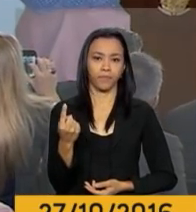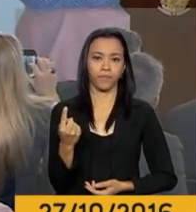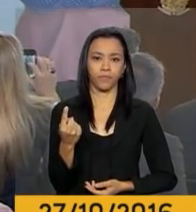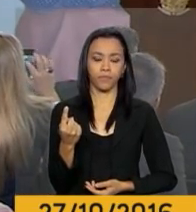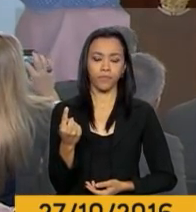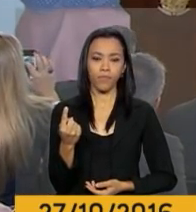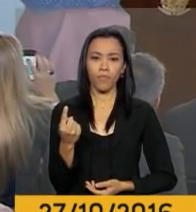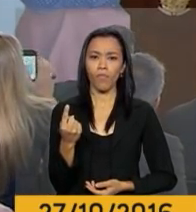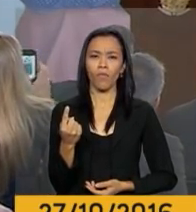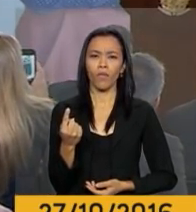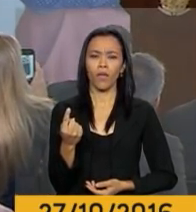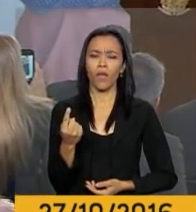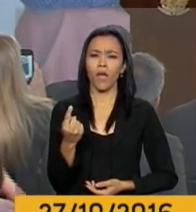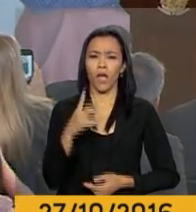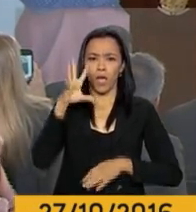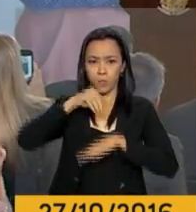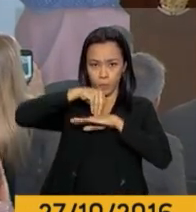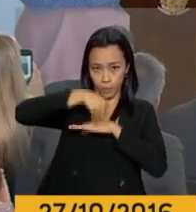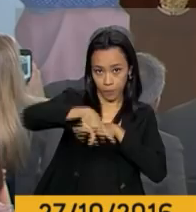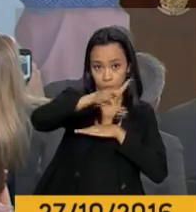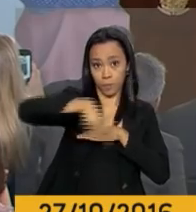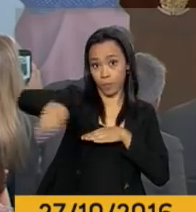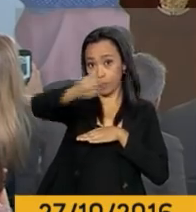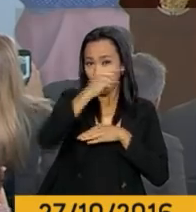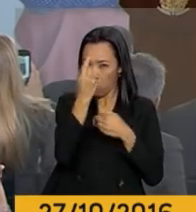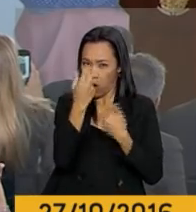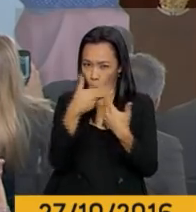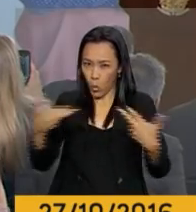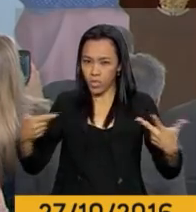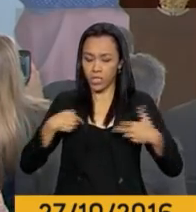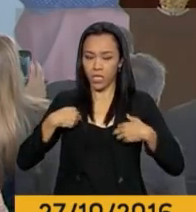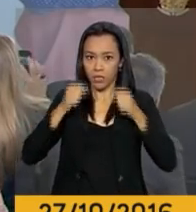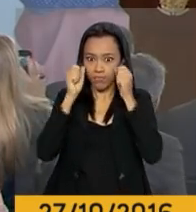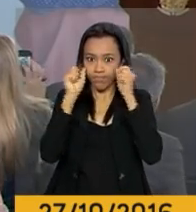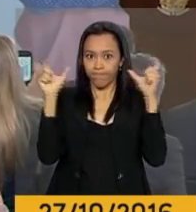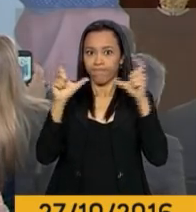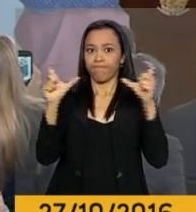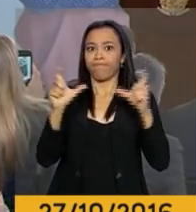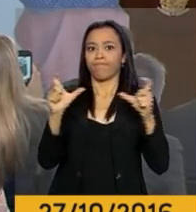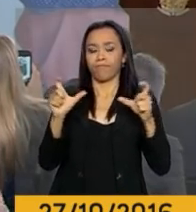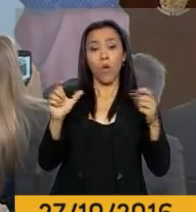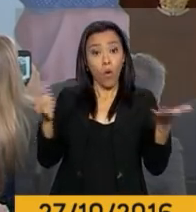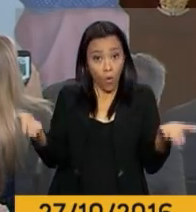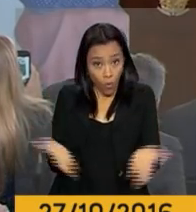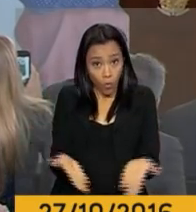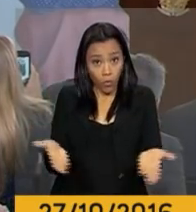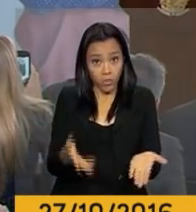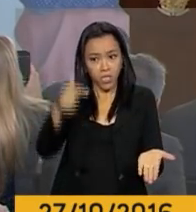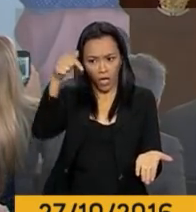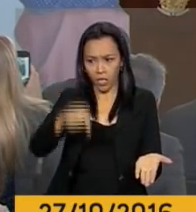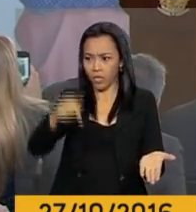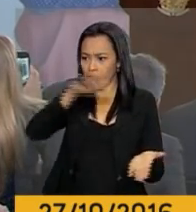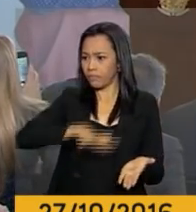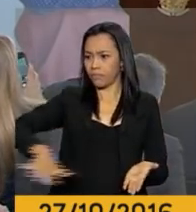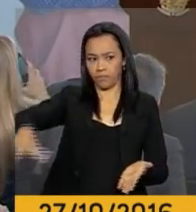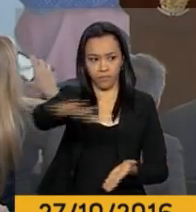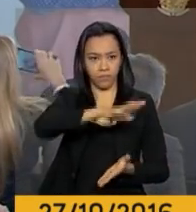registrar um fato que me chama muito a atenção. É que hoje, neste auditório,